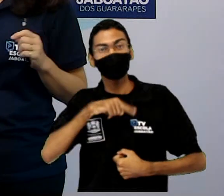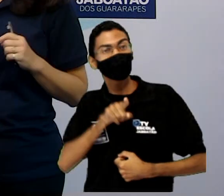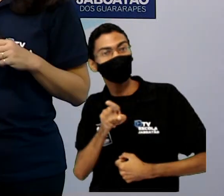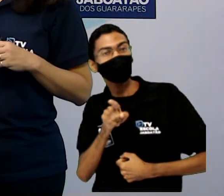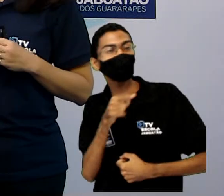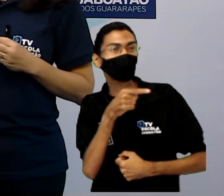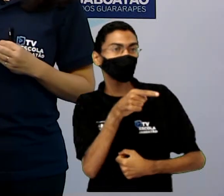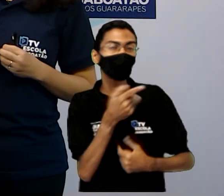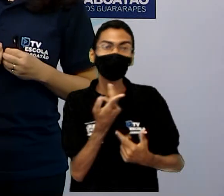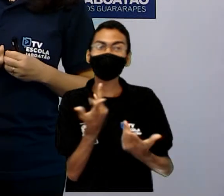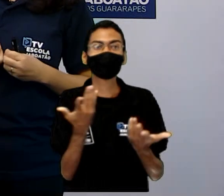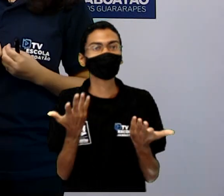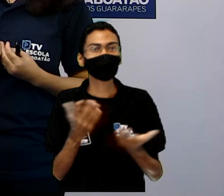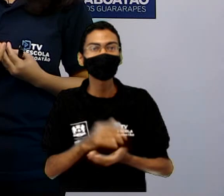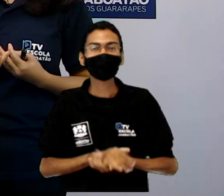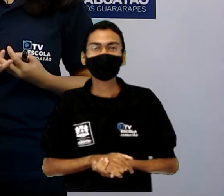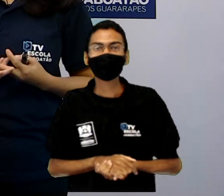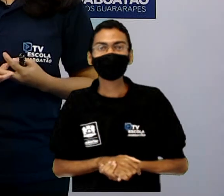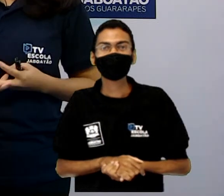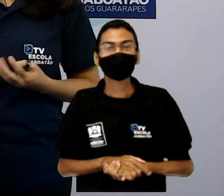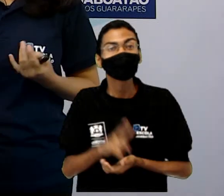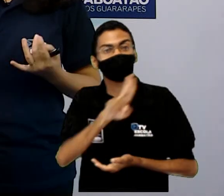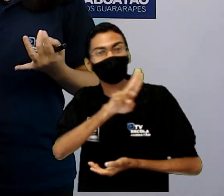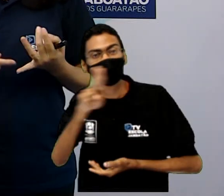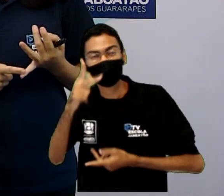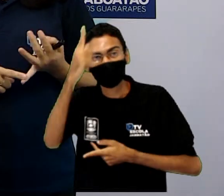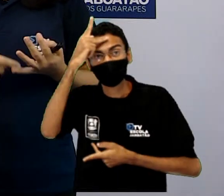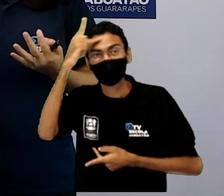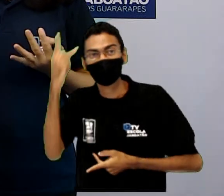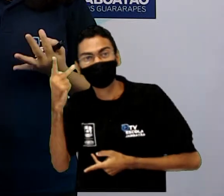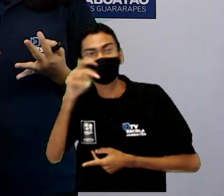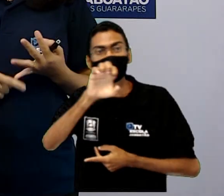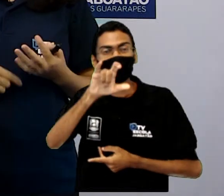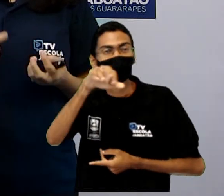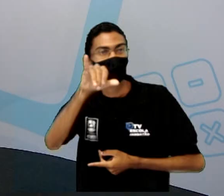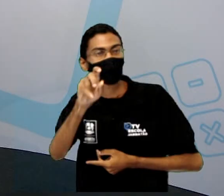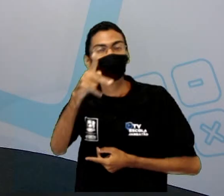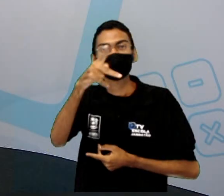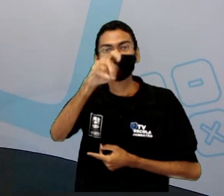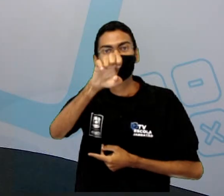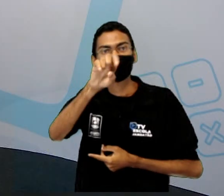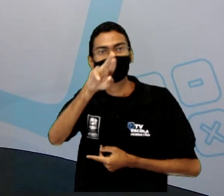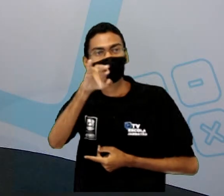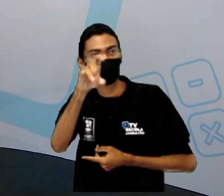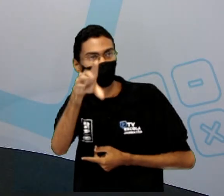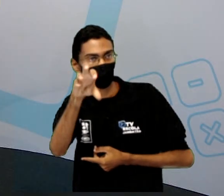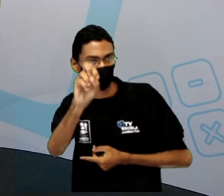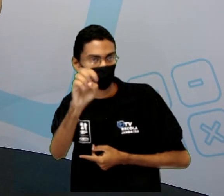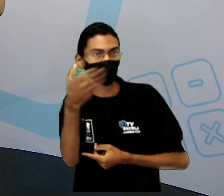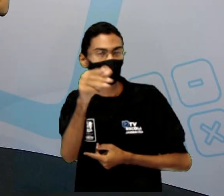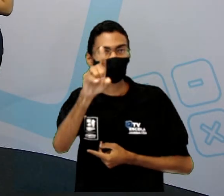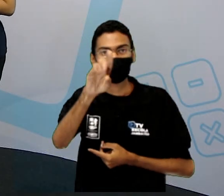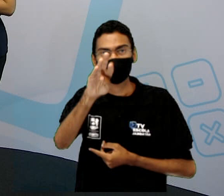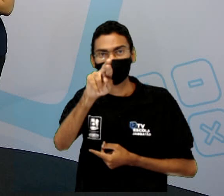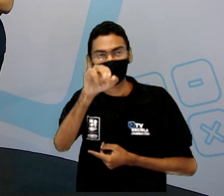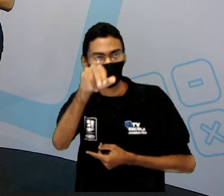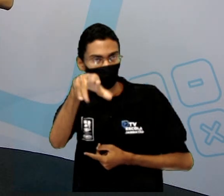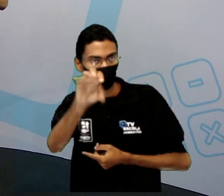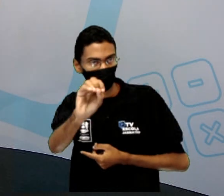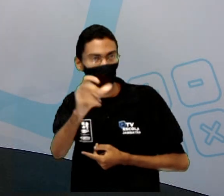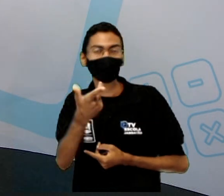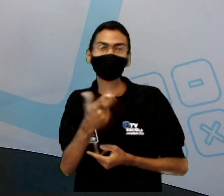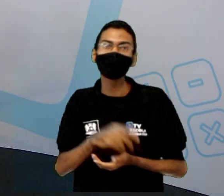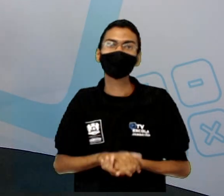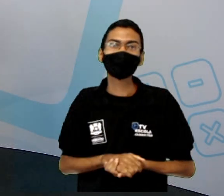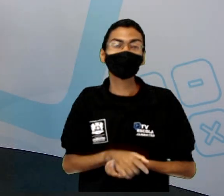ela. Seja com o nome de uma pessoa, Emily, Pedro, Bruno. Seja com um